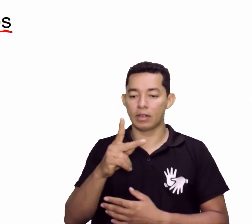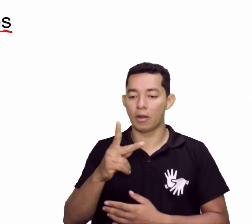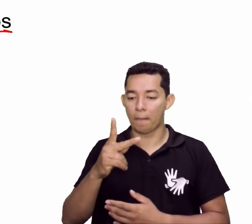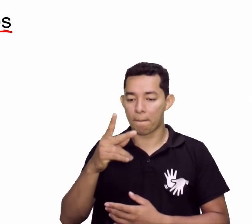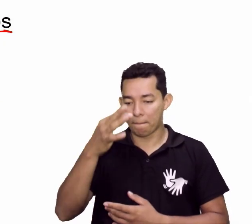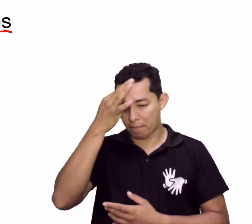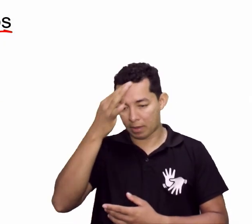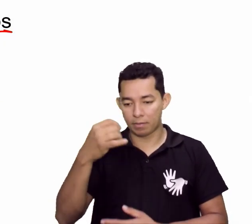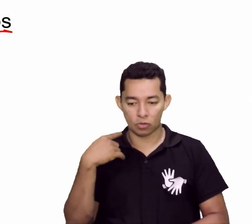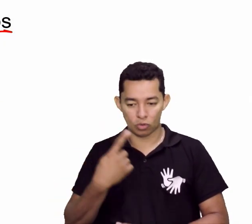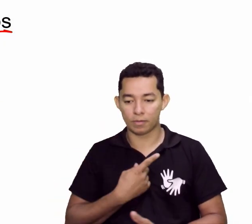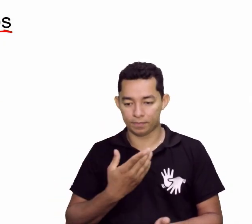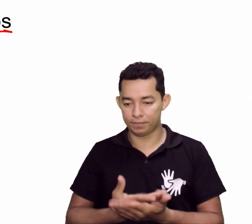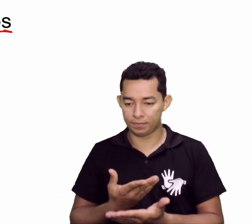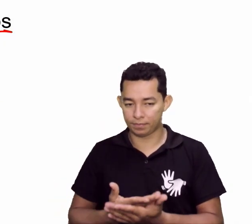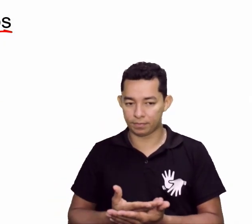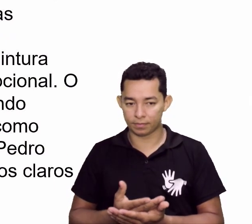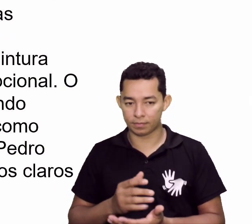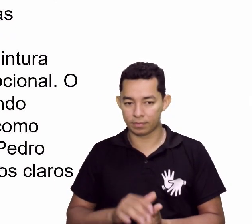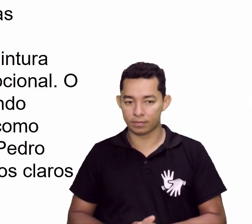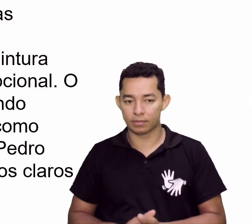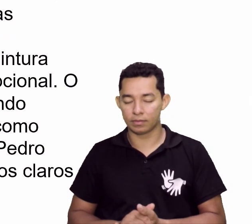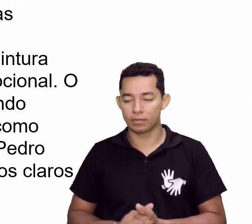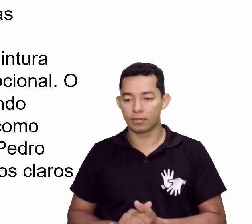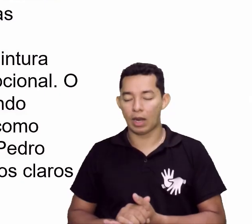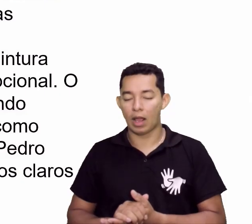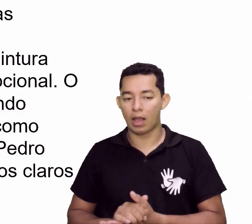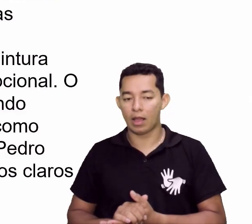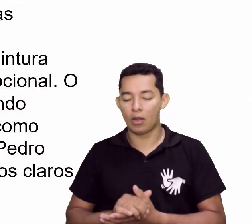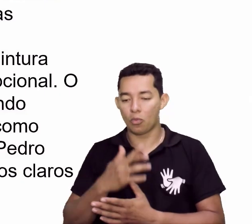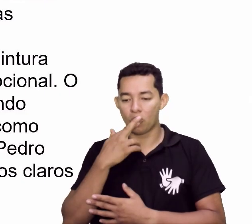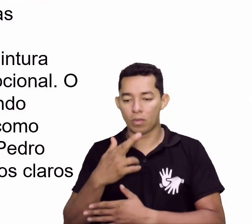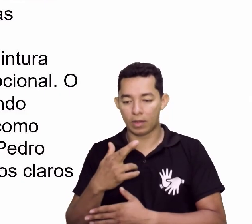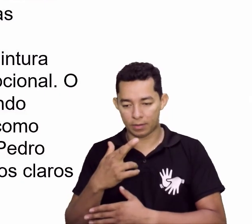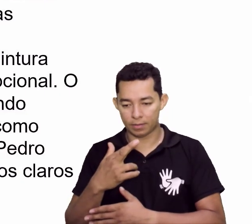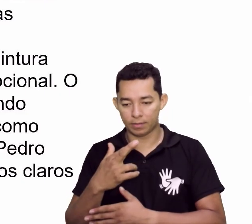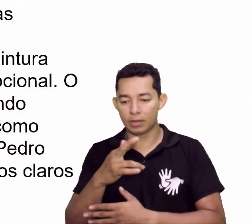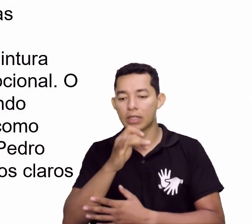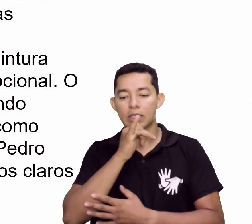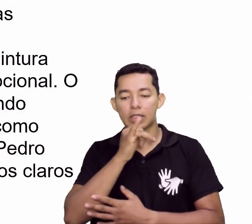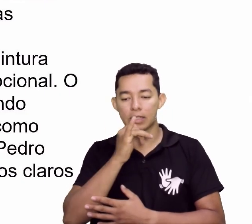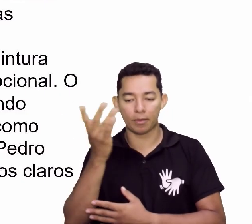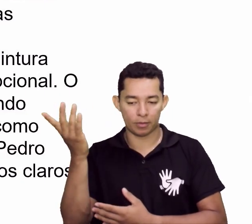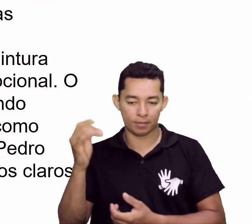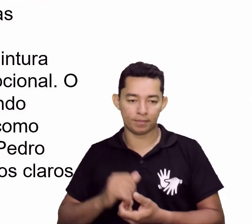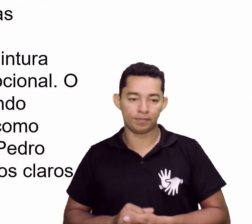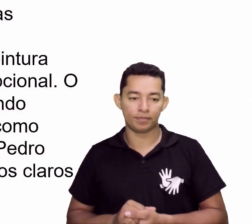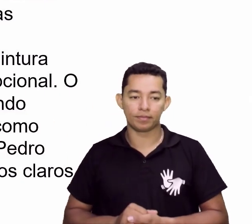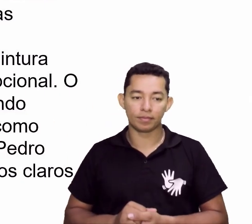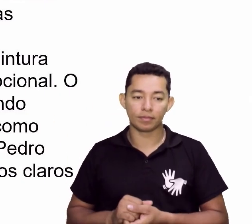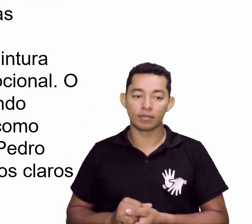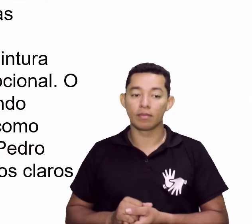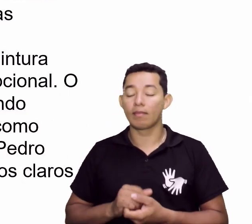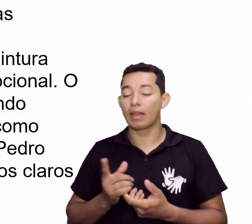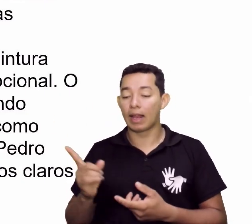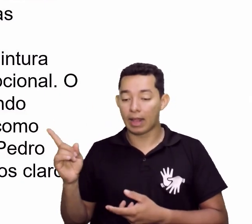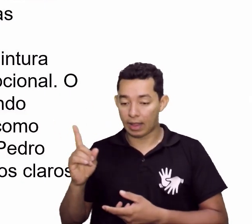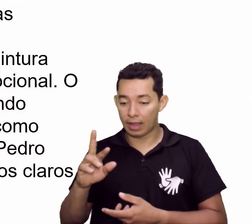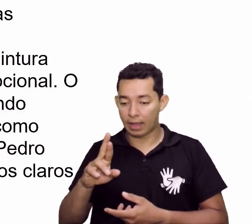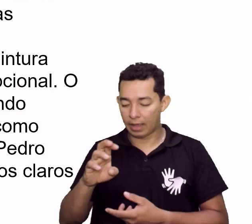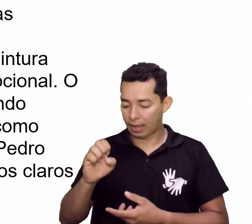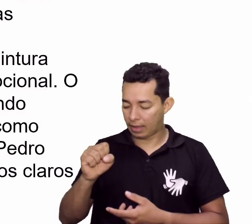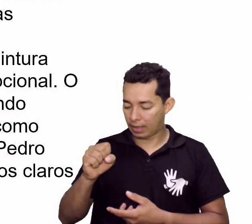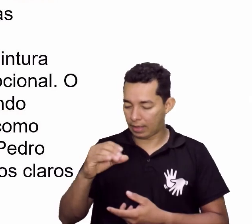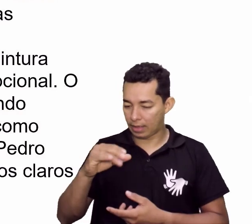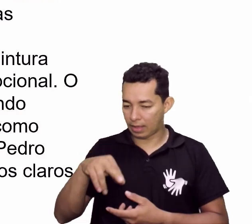nossa aula, né? Então, dá aqui um padrão de resposta aqui para você, que é o seguinte: no Renascimento, uma ideia de resposta,